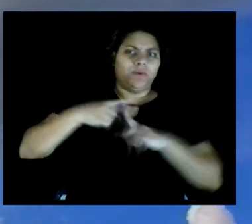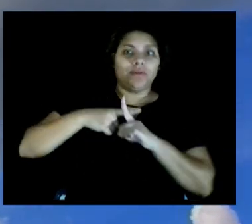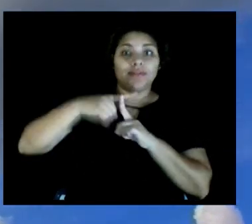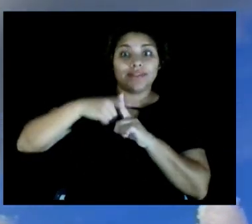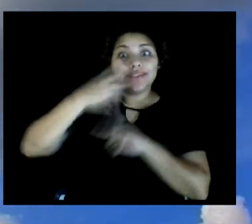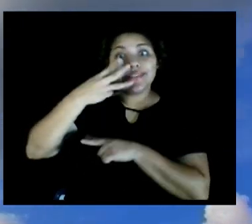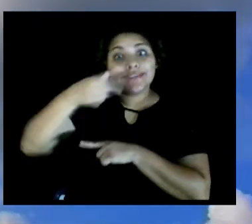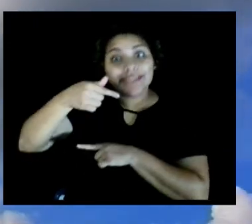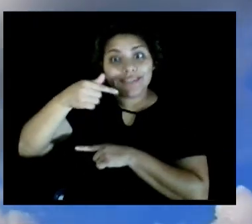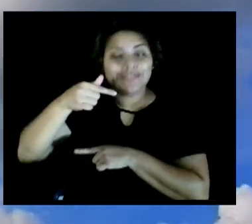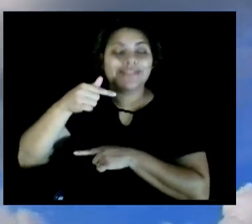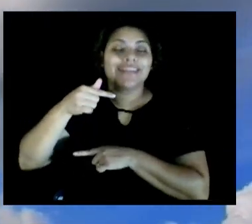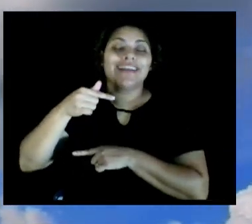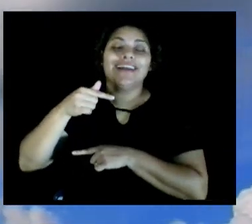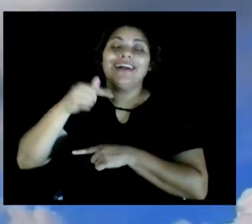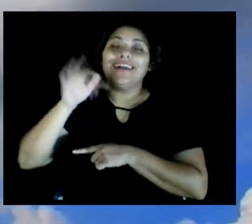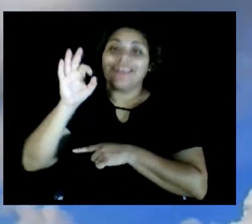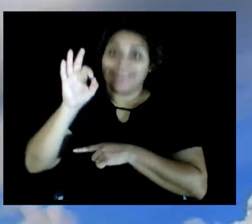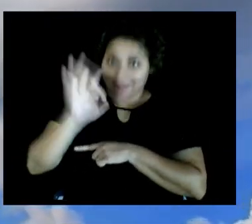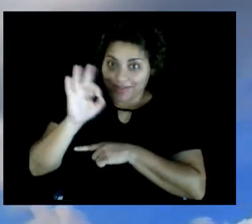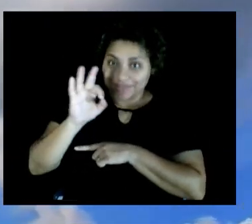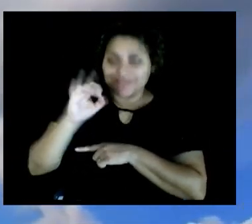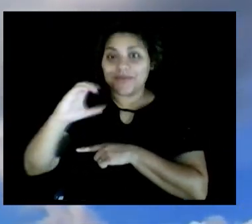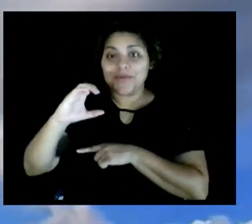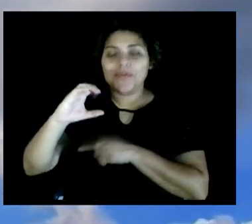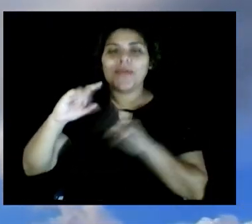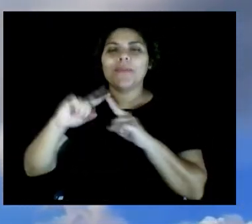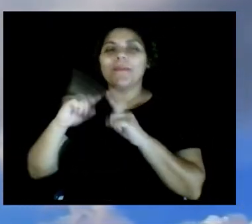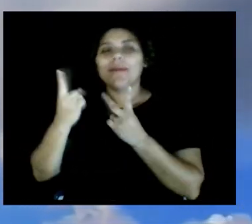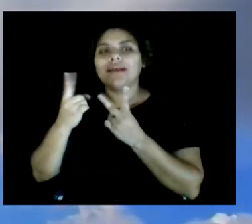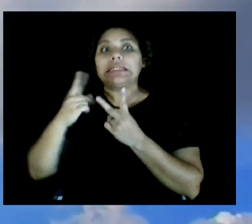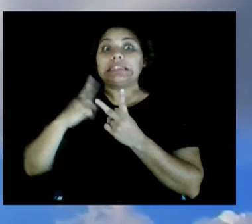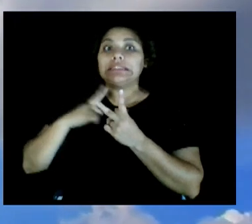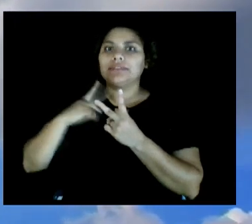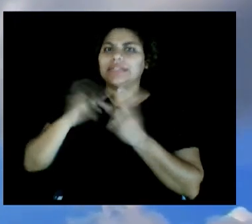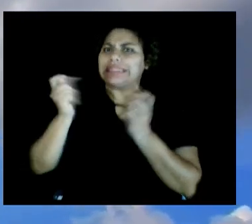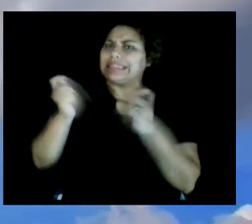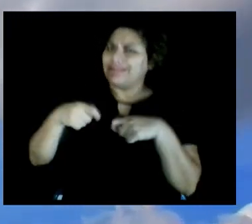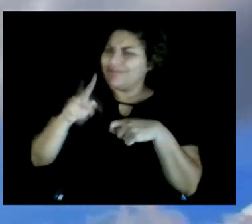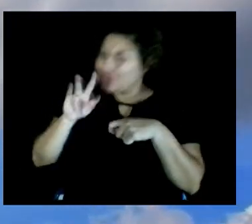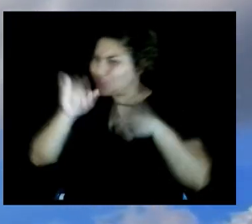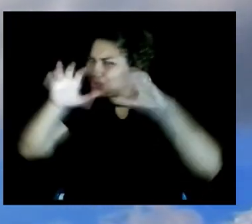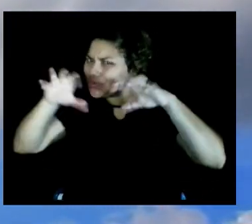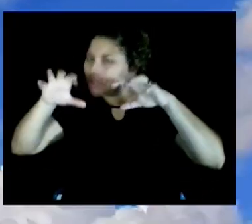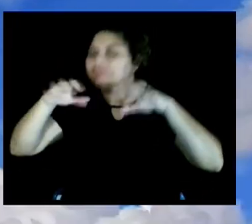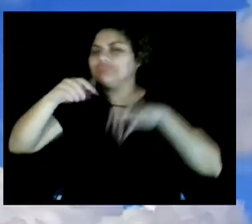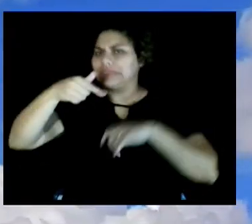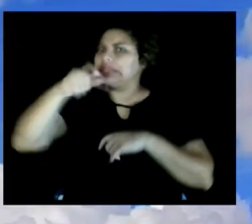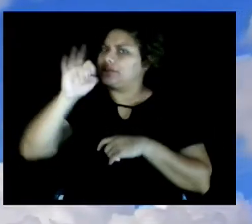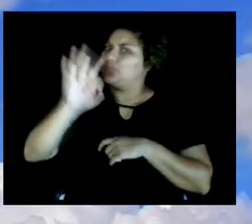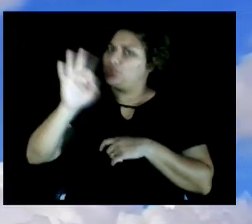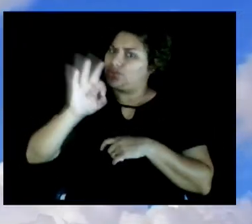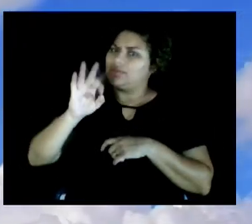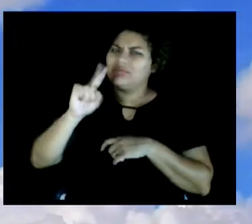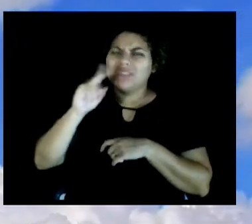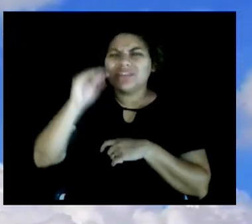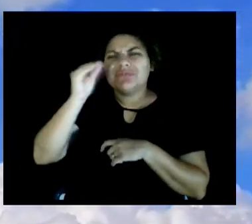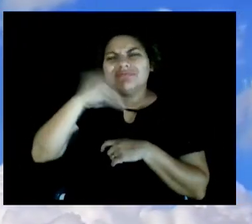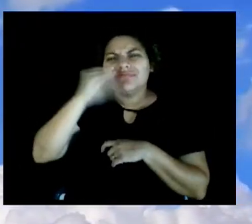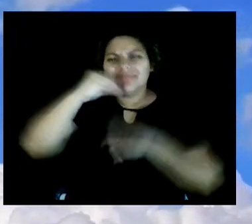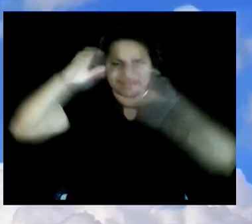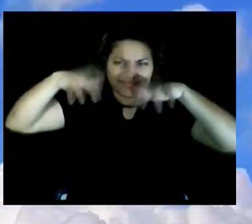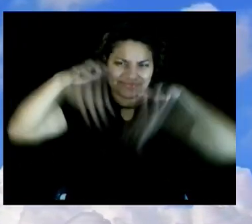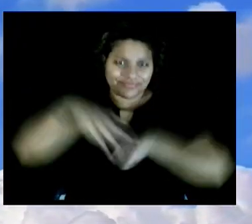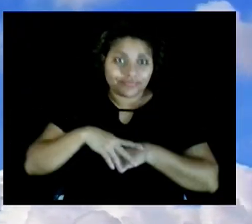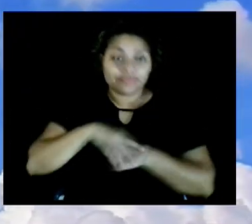porém, 3 milímetros. Então, pouca coisa, né? Para sabadão, o que temos? Sol entre nuvens e